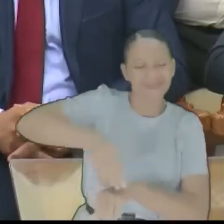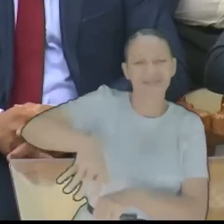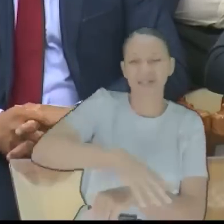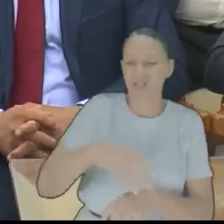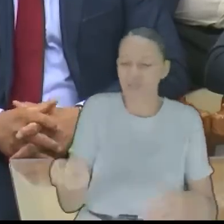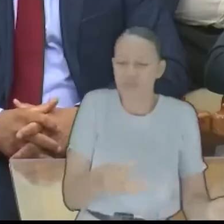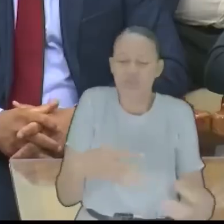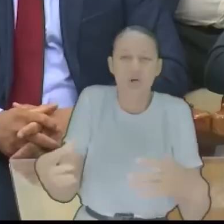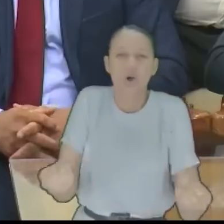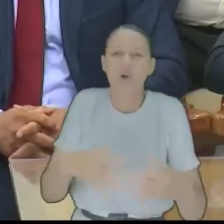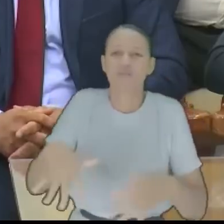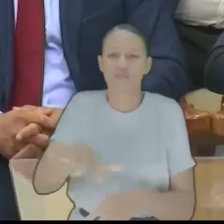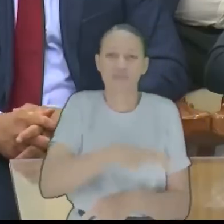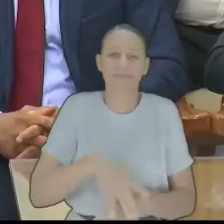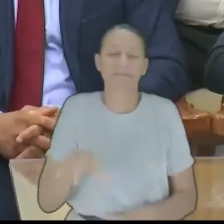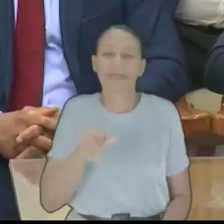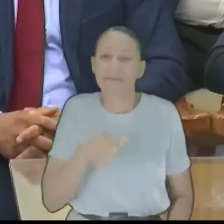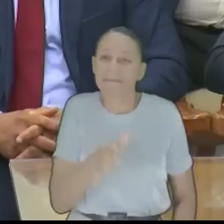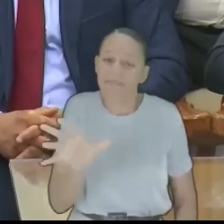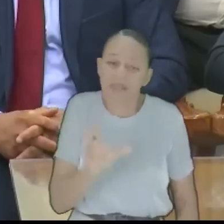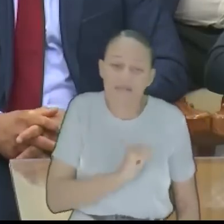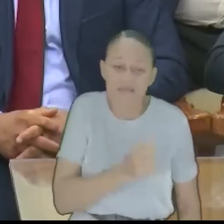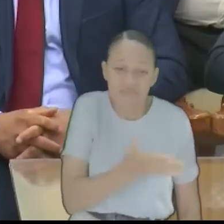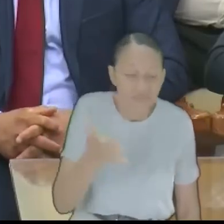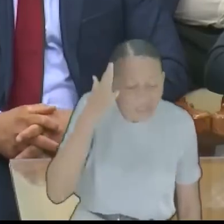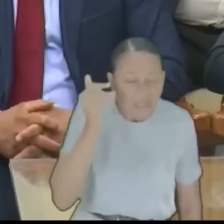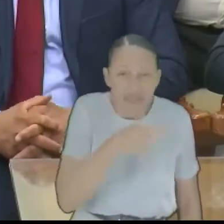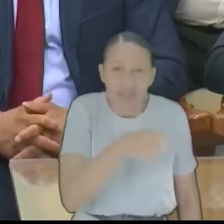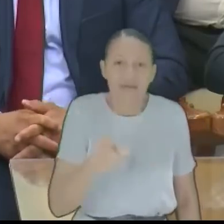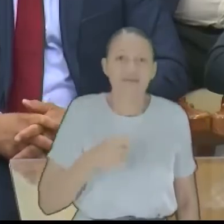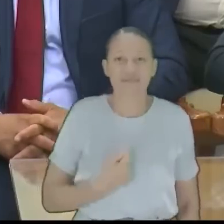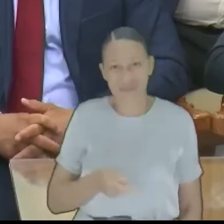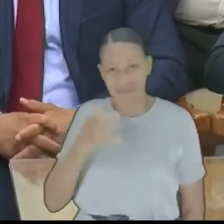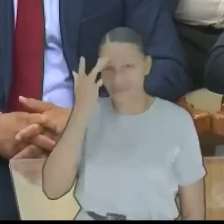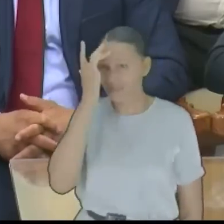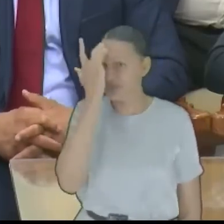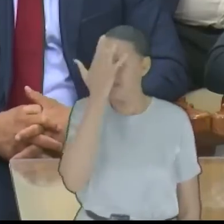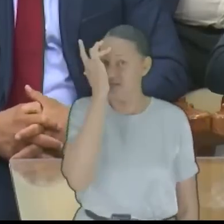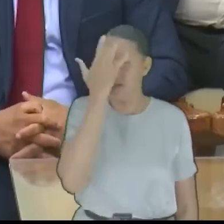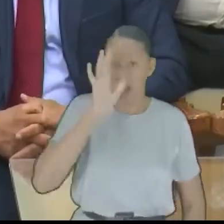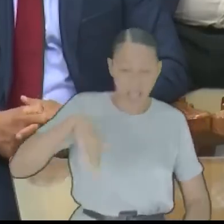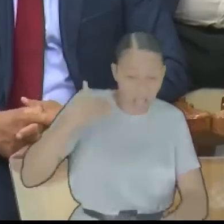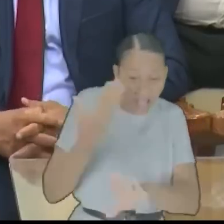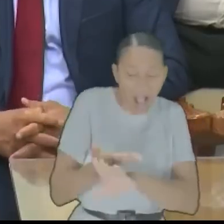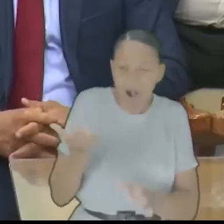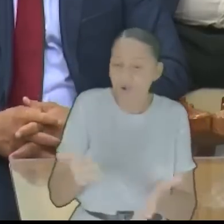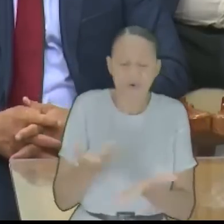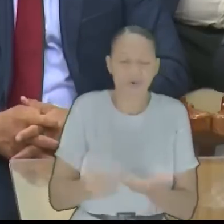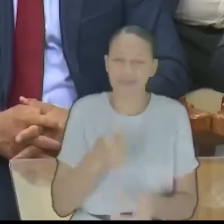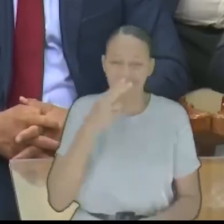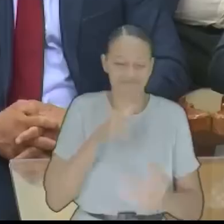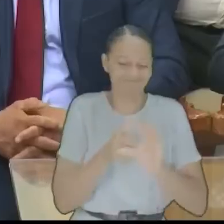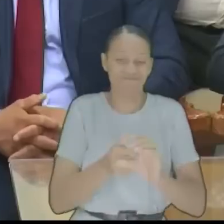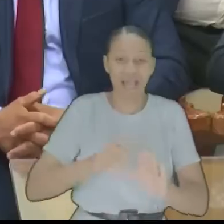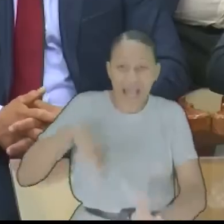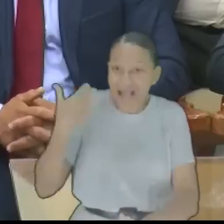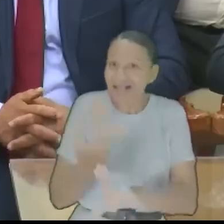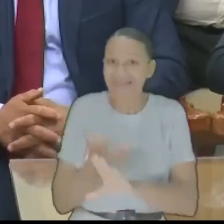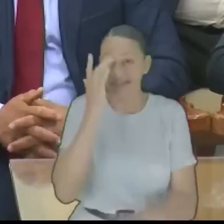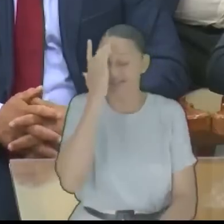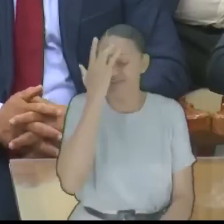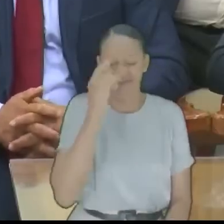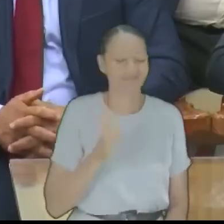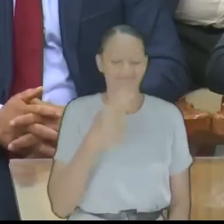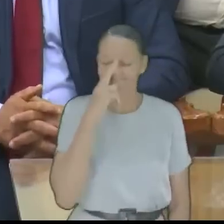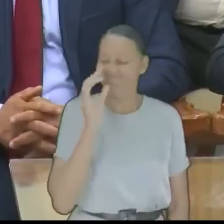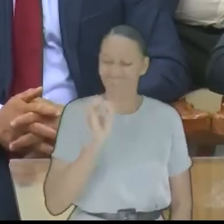Novas Hébridas. Meus irmãos amados, você sabia que na Índia, a Índia até hoje não é cristã. A Índia até hoje não é